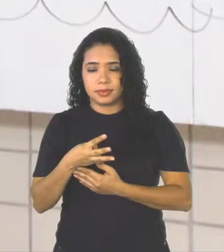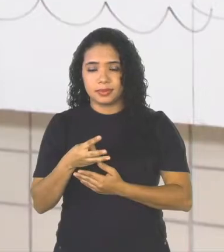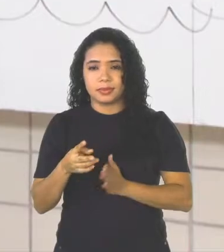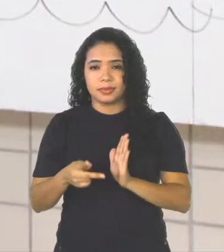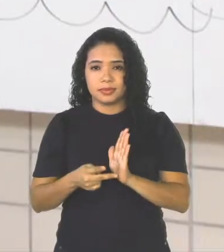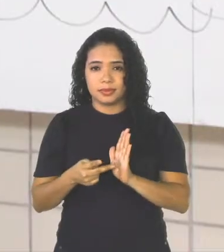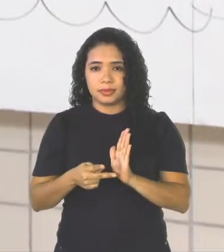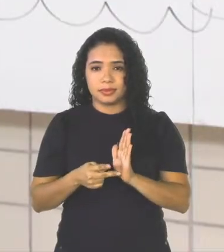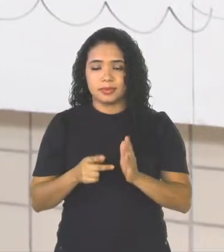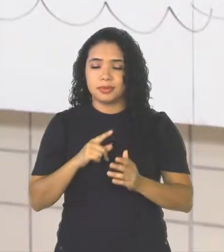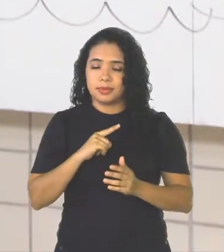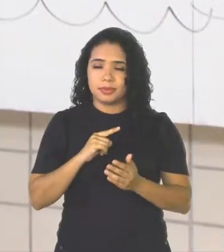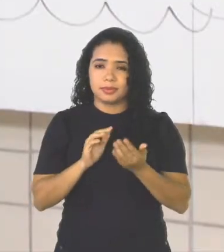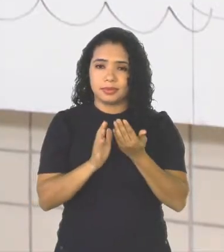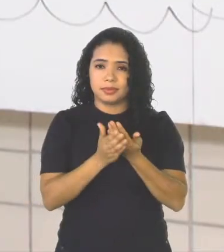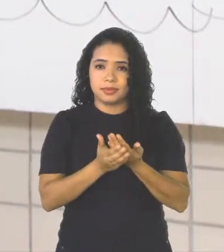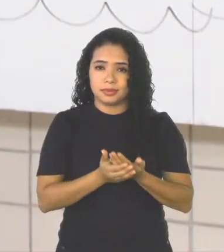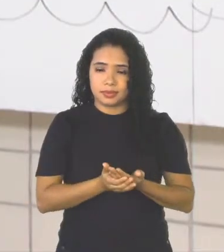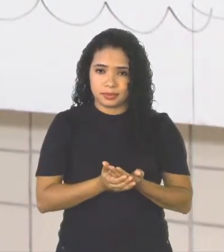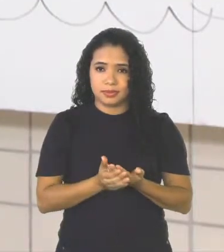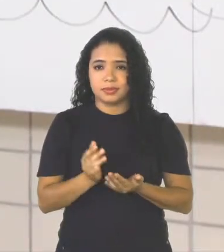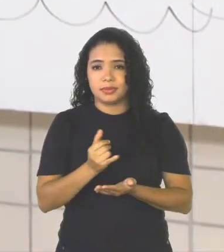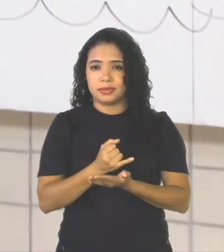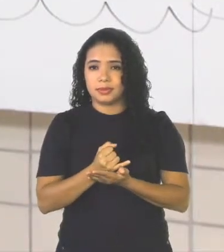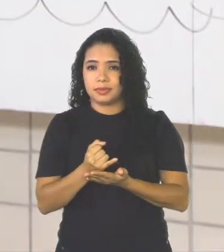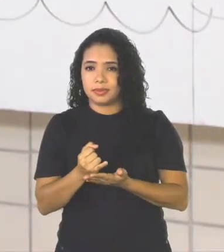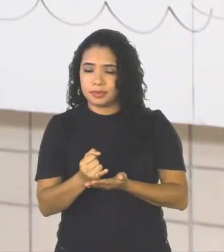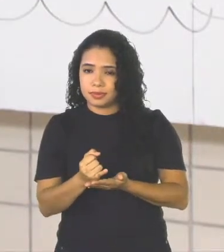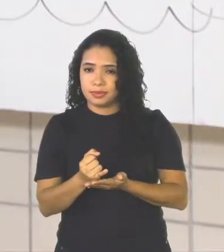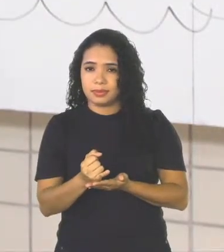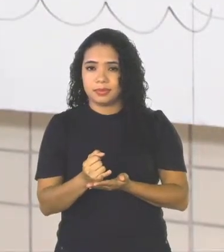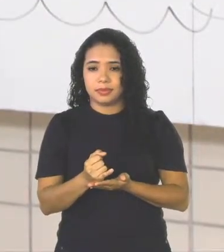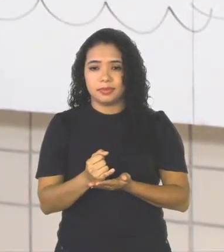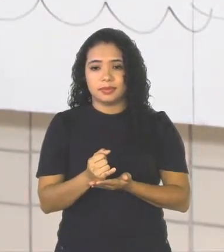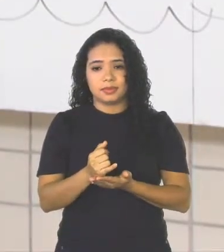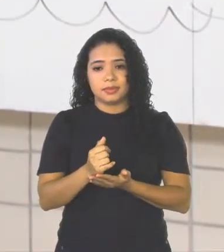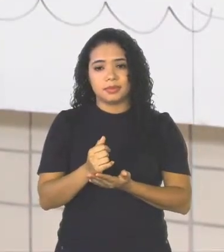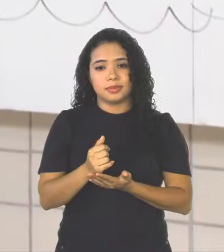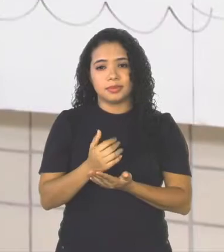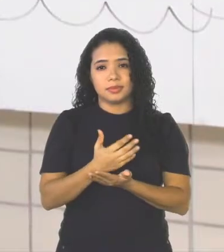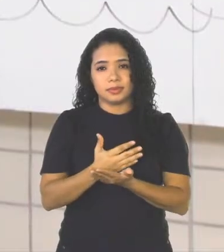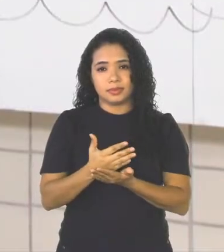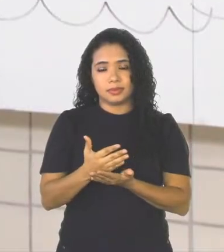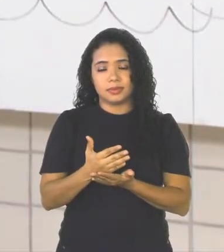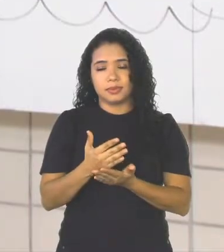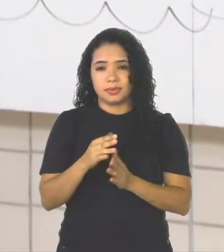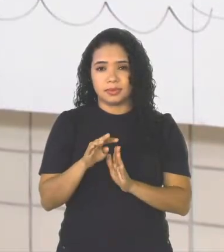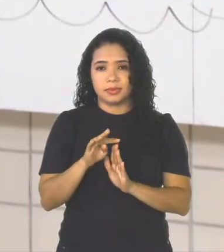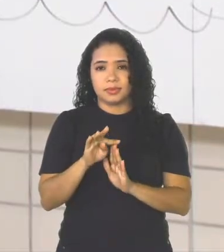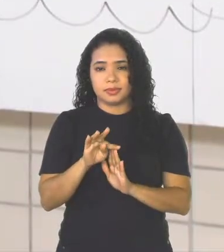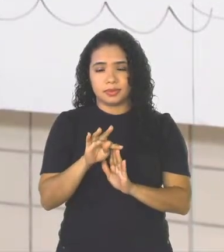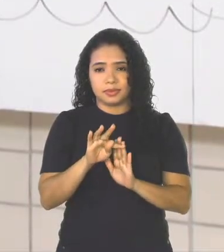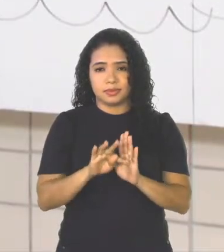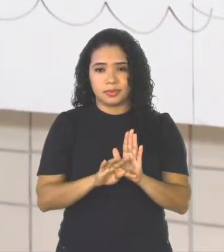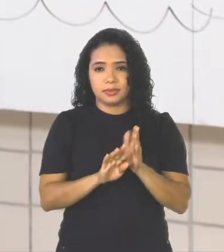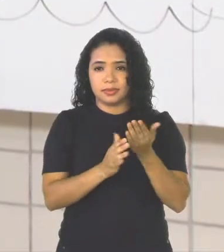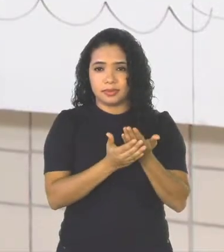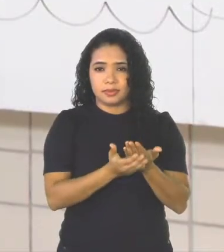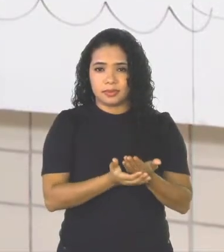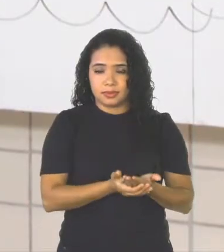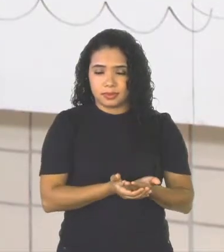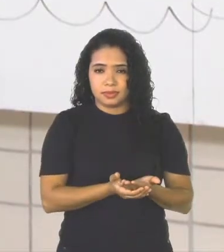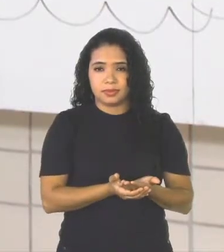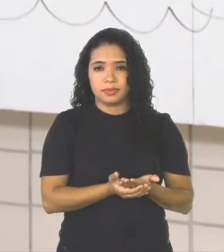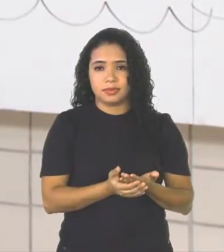tem alguns anexos, né, de introdução sobre a escritora. No início tem anexo no final de